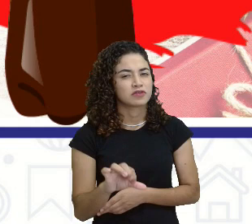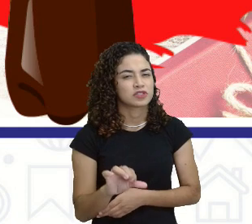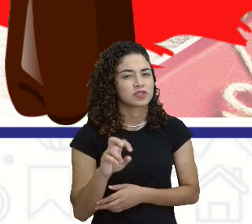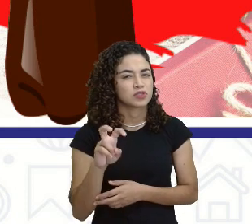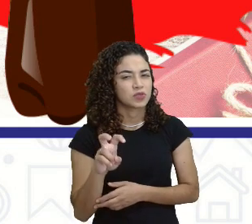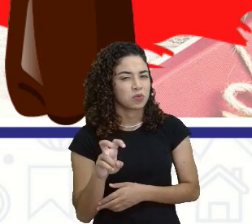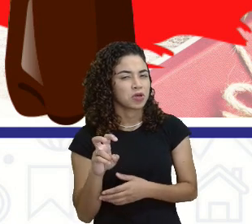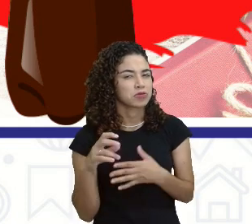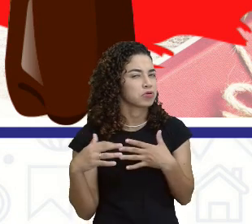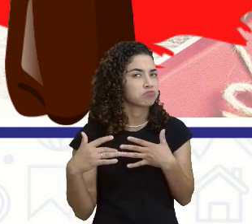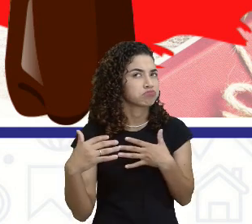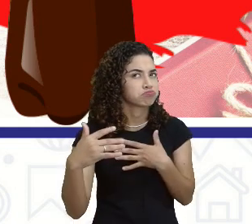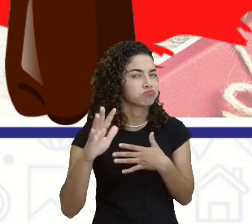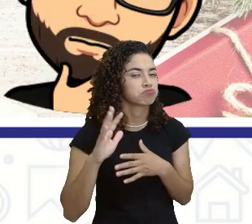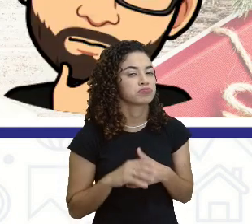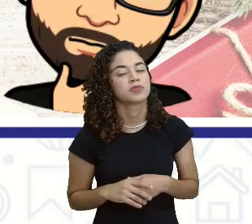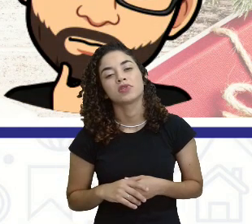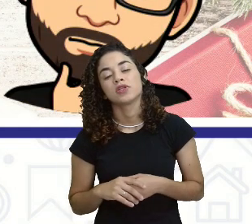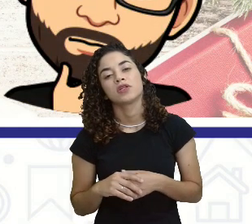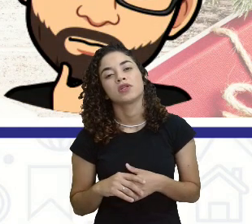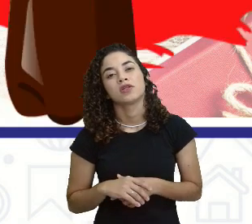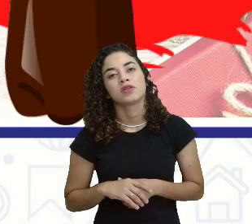1950 e pouco, por aí,